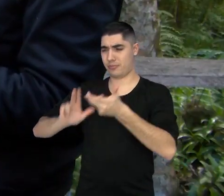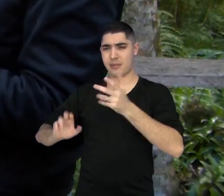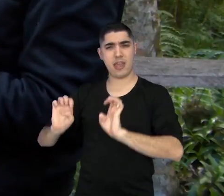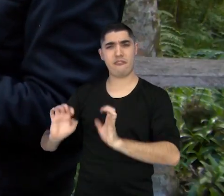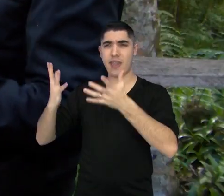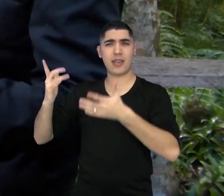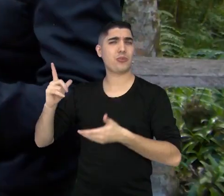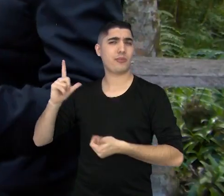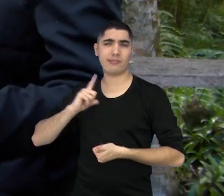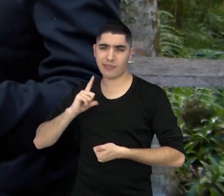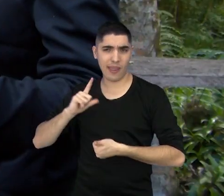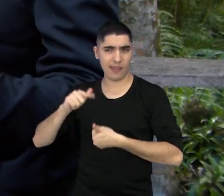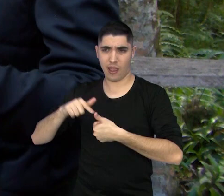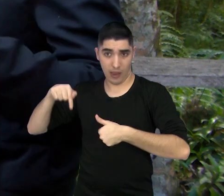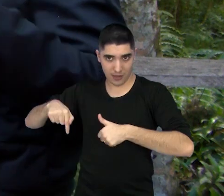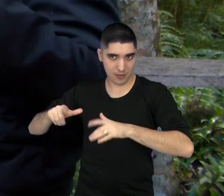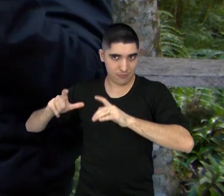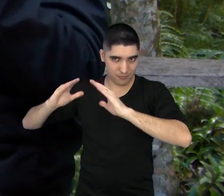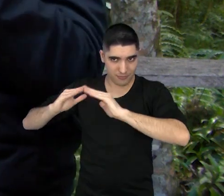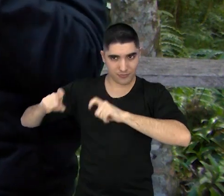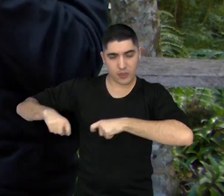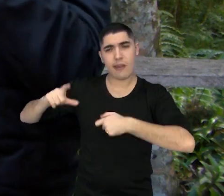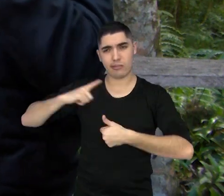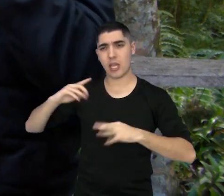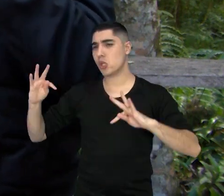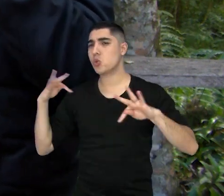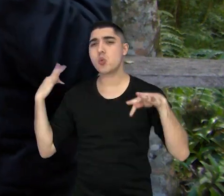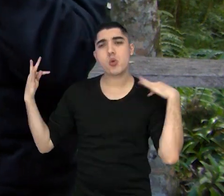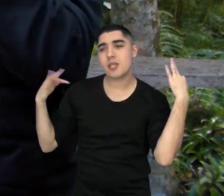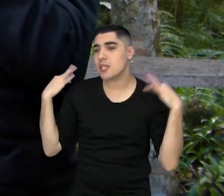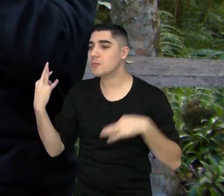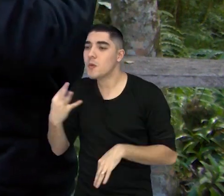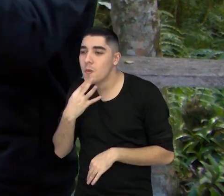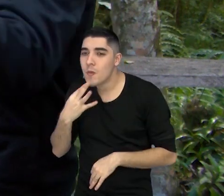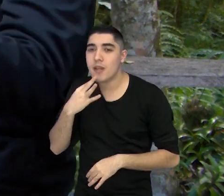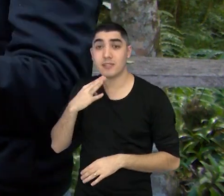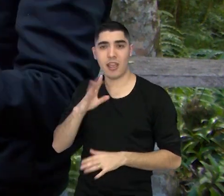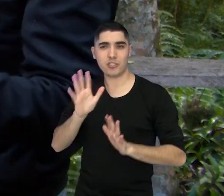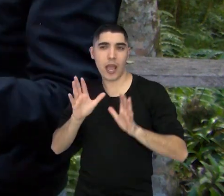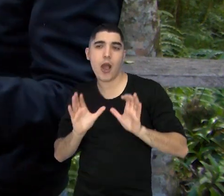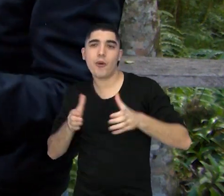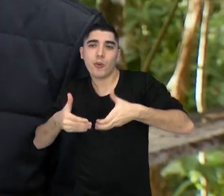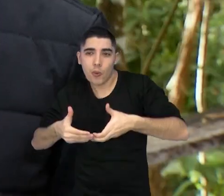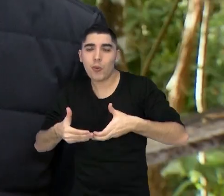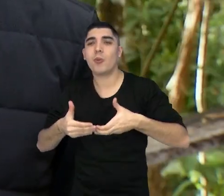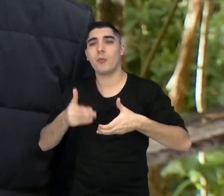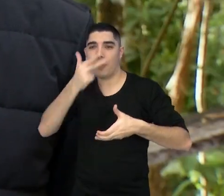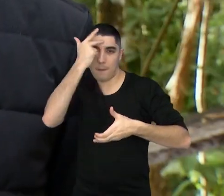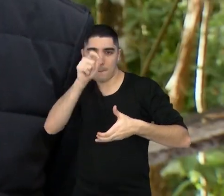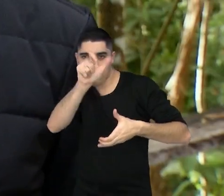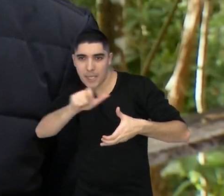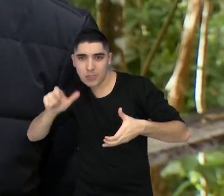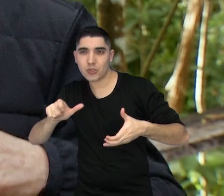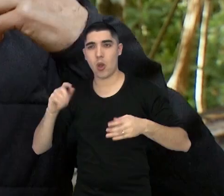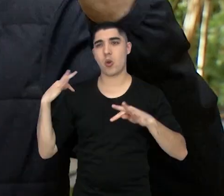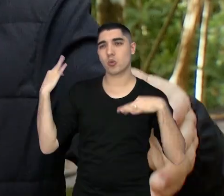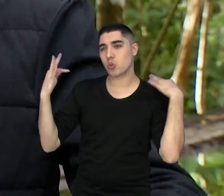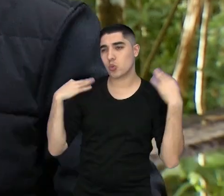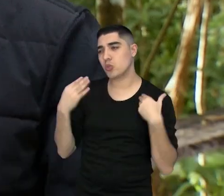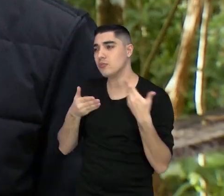rural mesmo, a gente traz grupos de turismo pedagógico, turismo de terceira